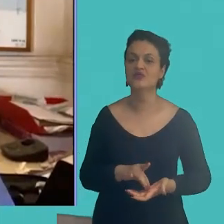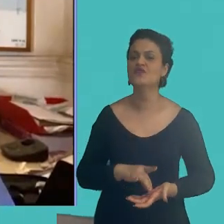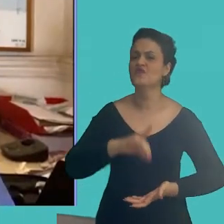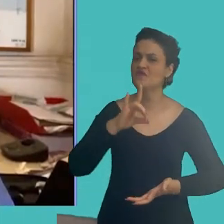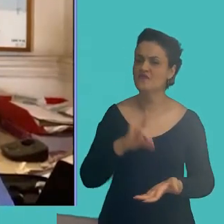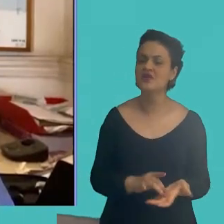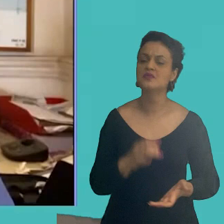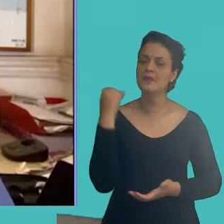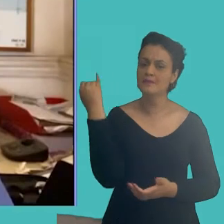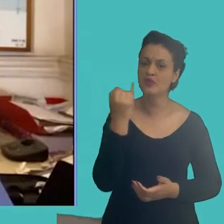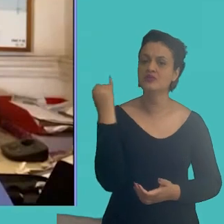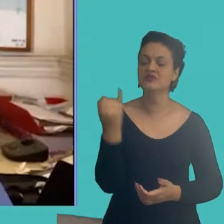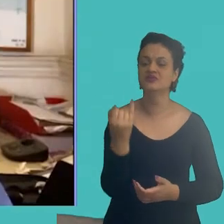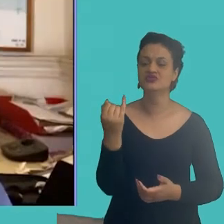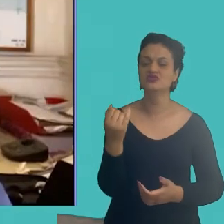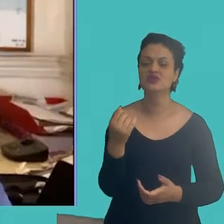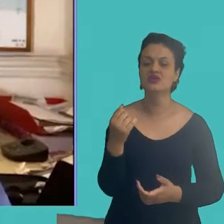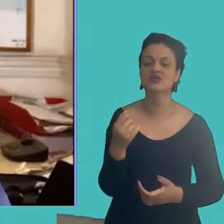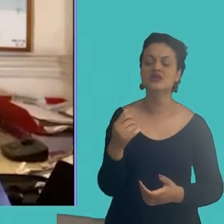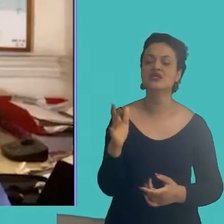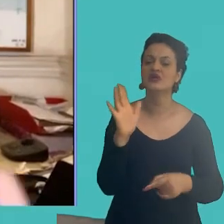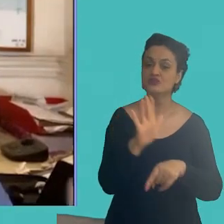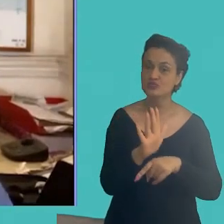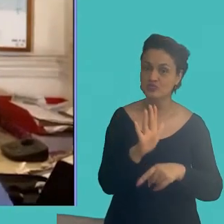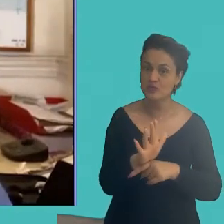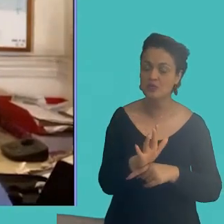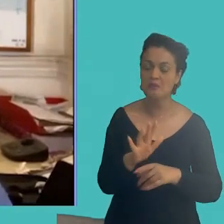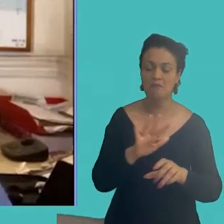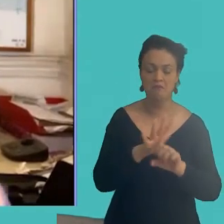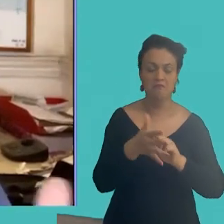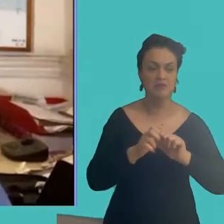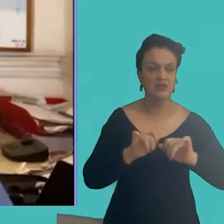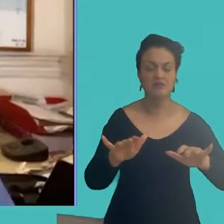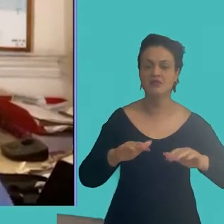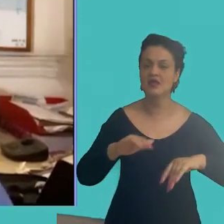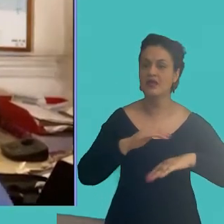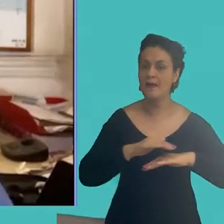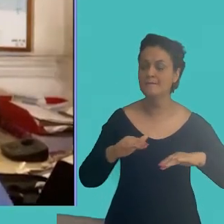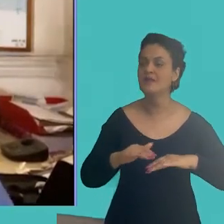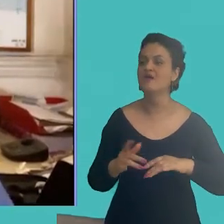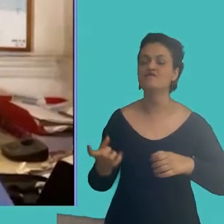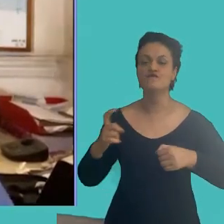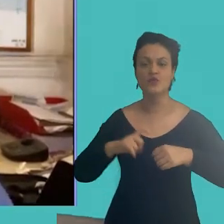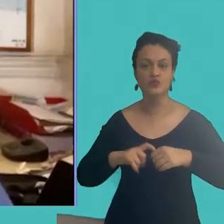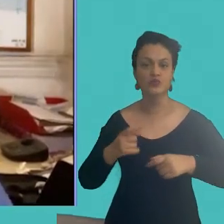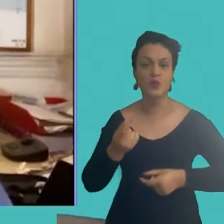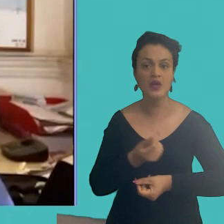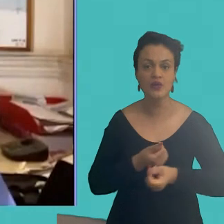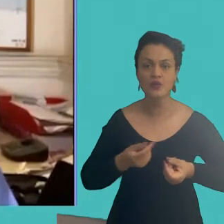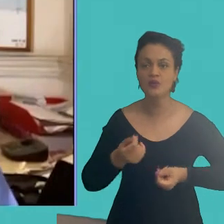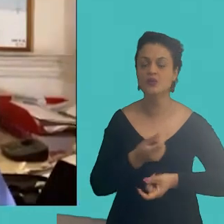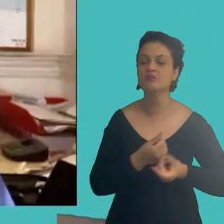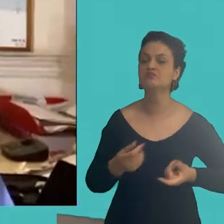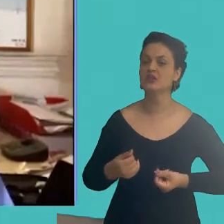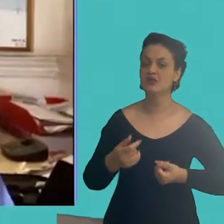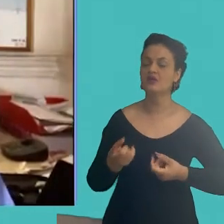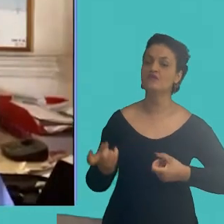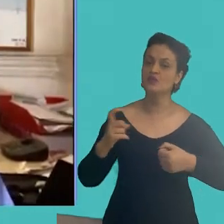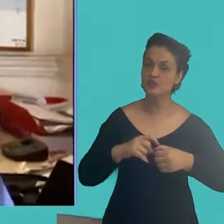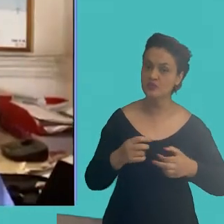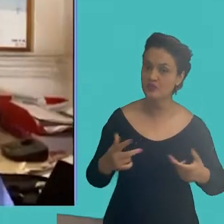nos permitiu sair da pandemia, que permitiu a recuperação da economia na medida em que ela está sendo capaz de se recuperar e